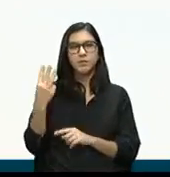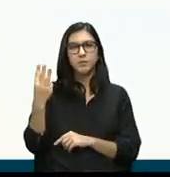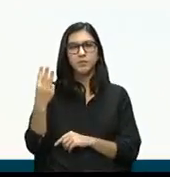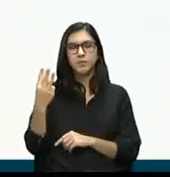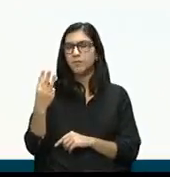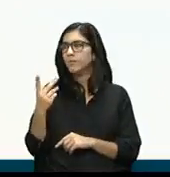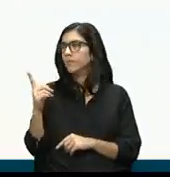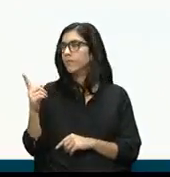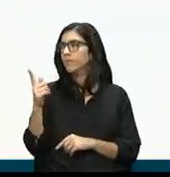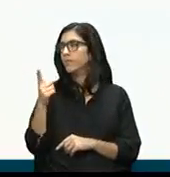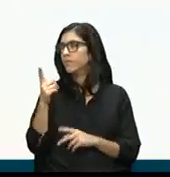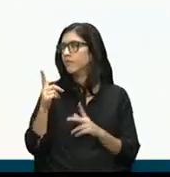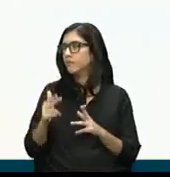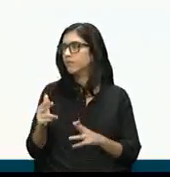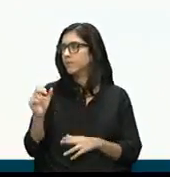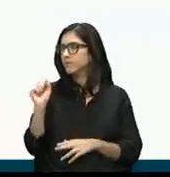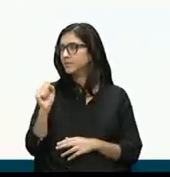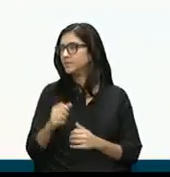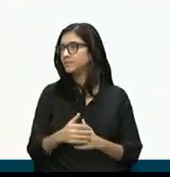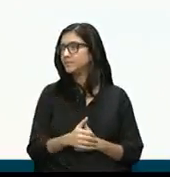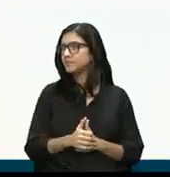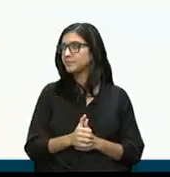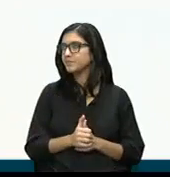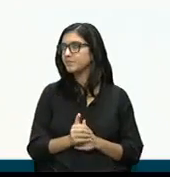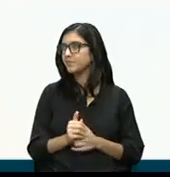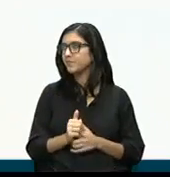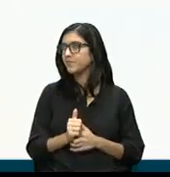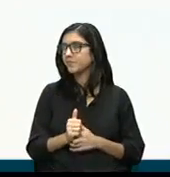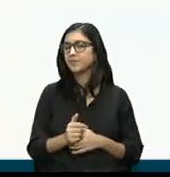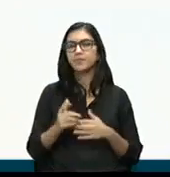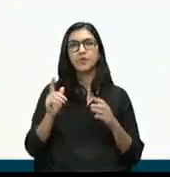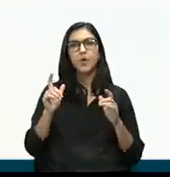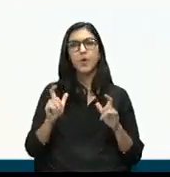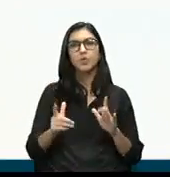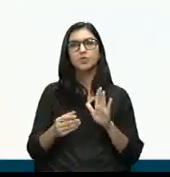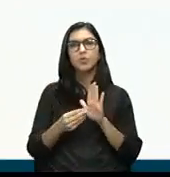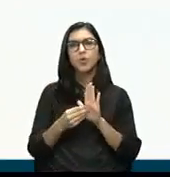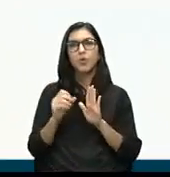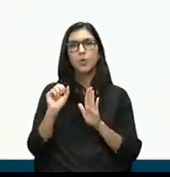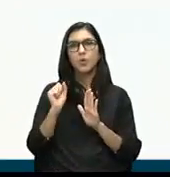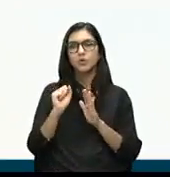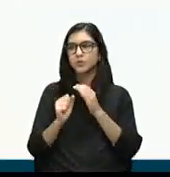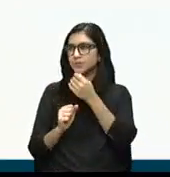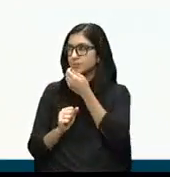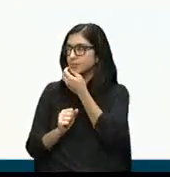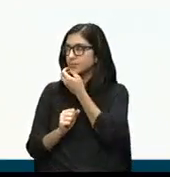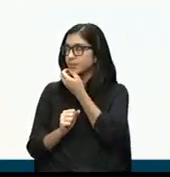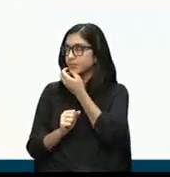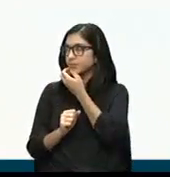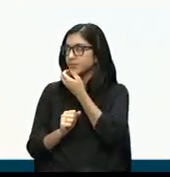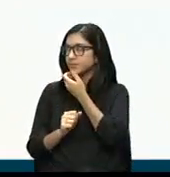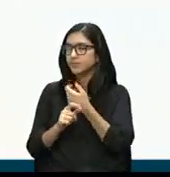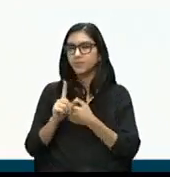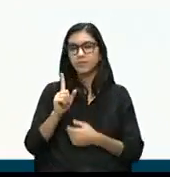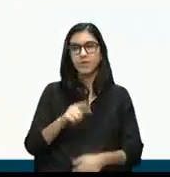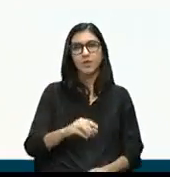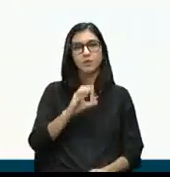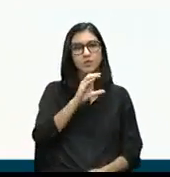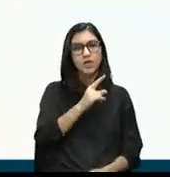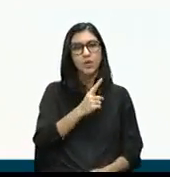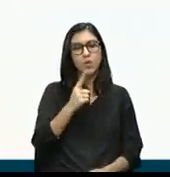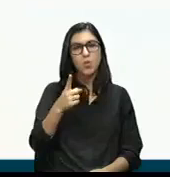3, e isso vai ser igual a 8. Onde que eu vou indicar esse 8? Esse 8 é o elemento C11, que